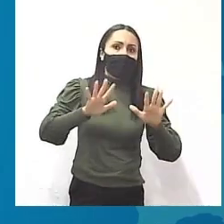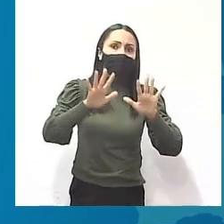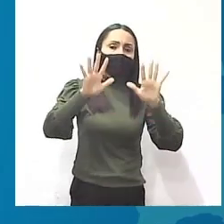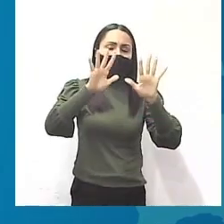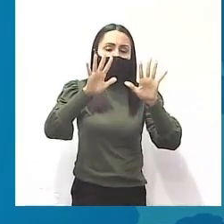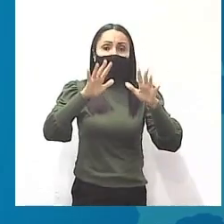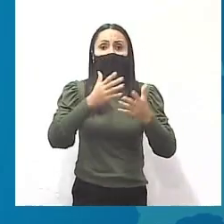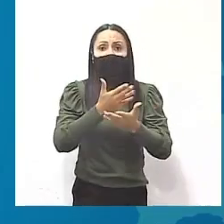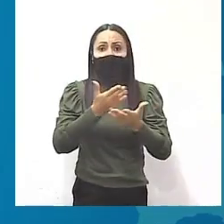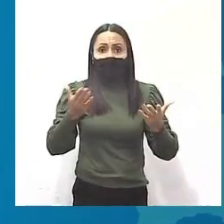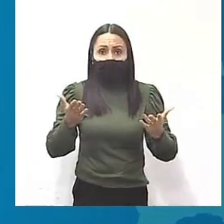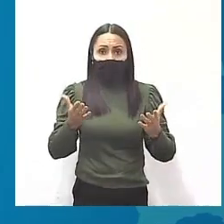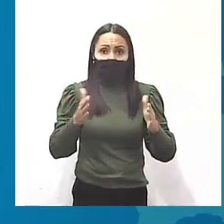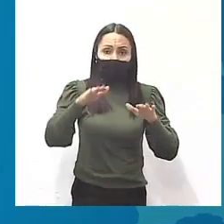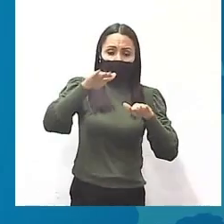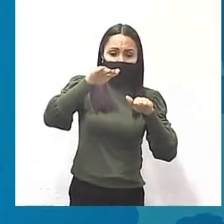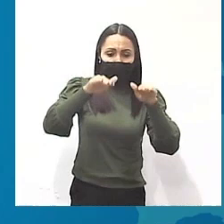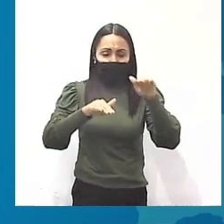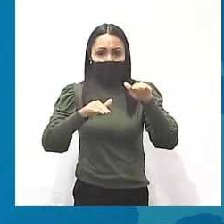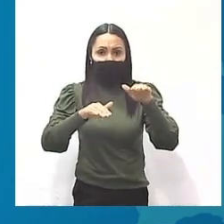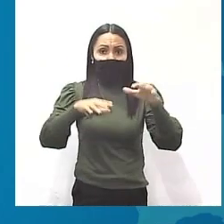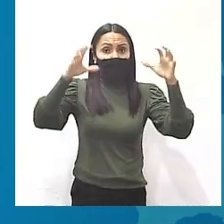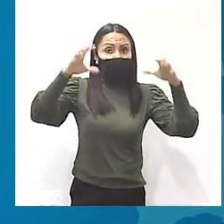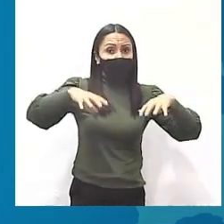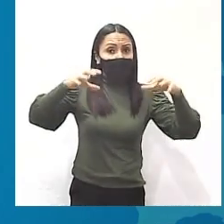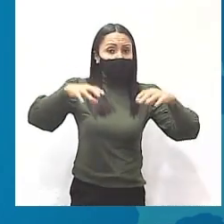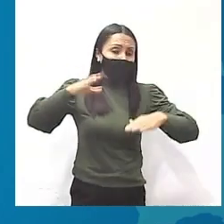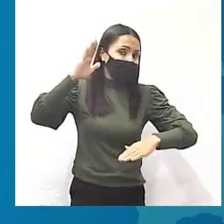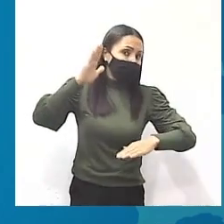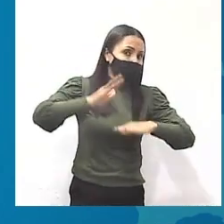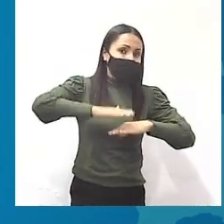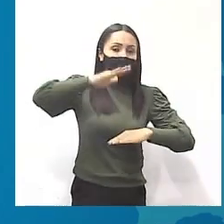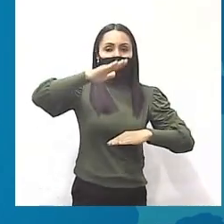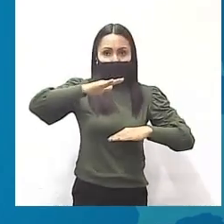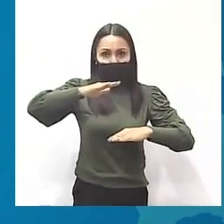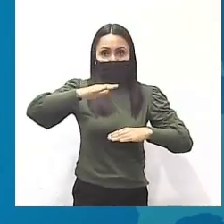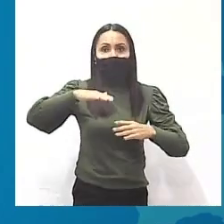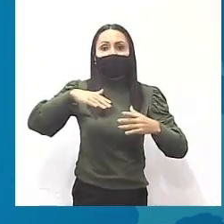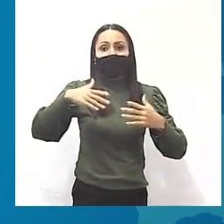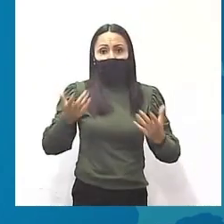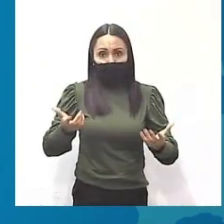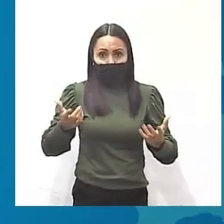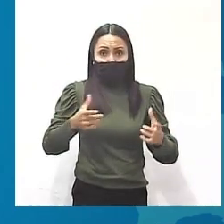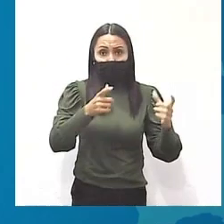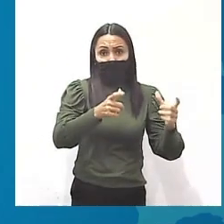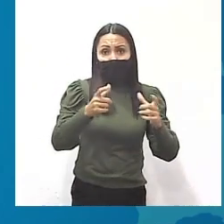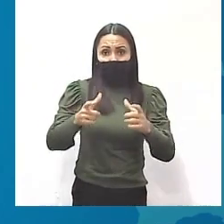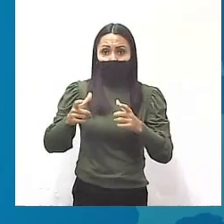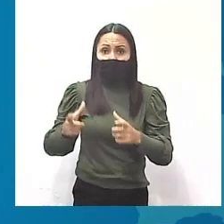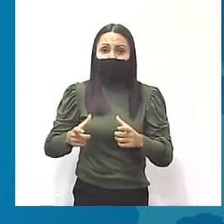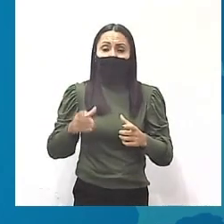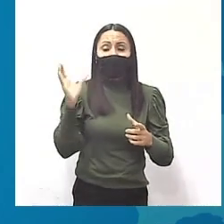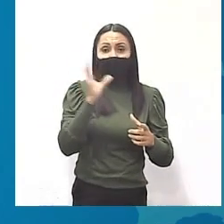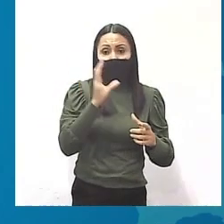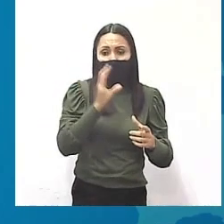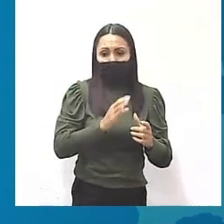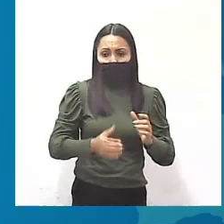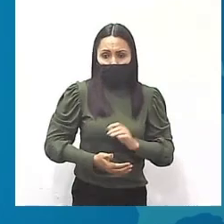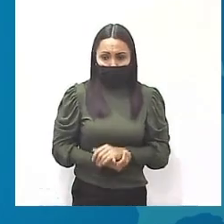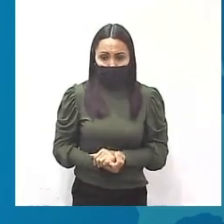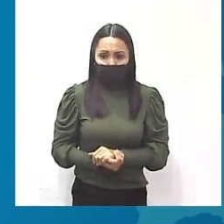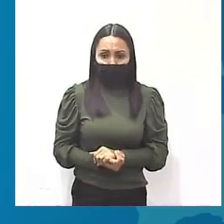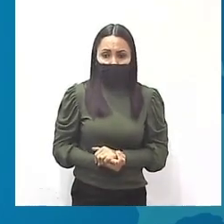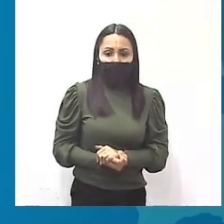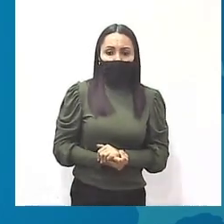conta desse desequilíbrio, chove mais em ilhas de calor do que em áreas rurais. Esse fato